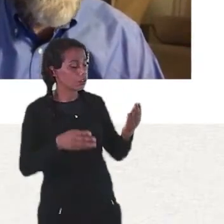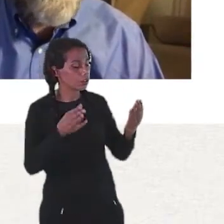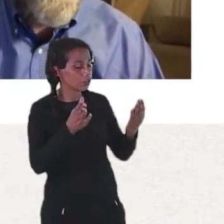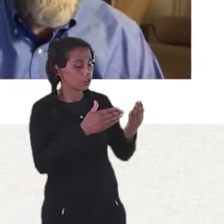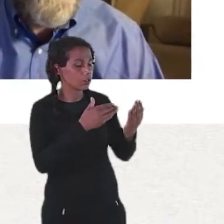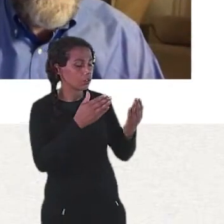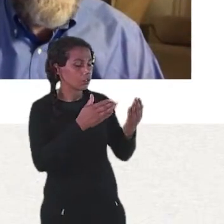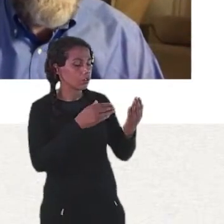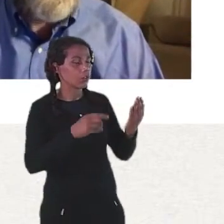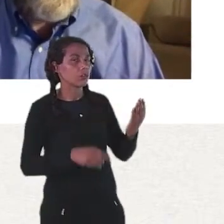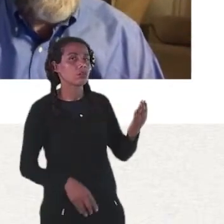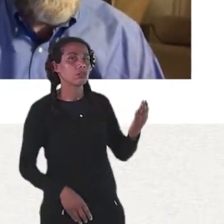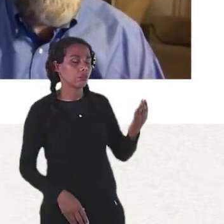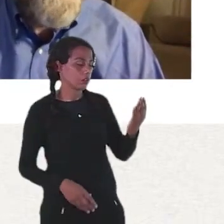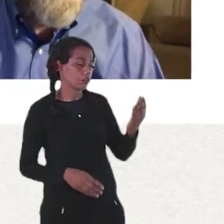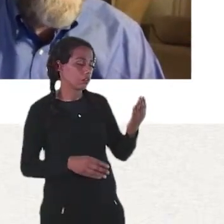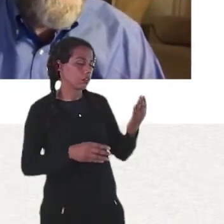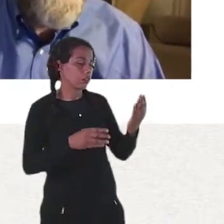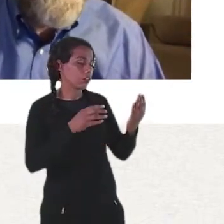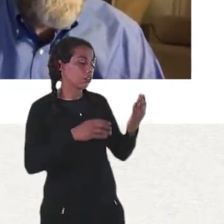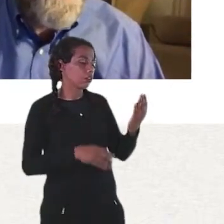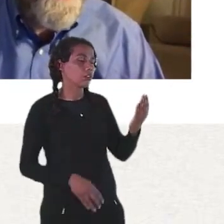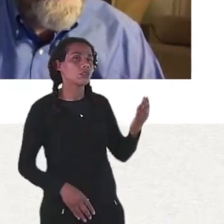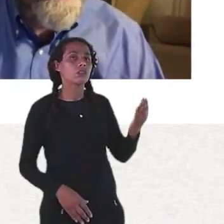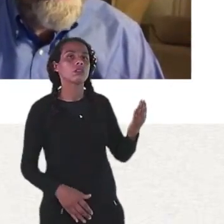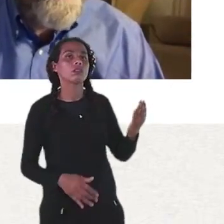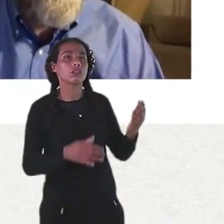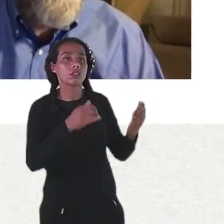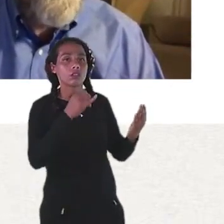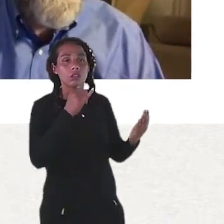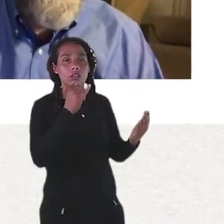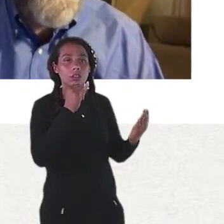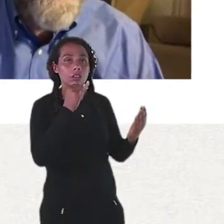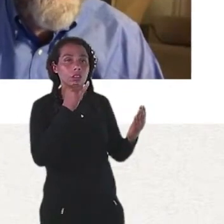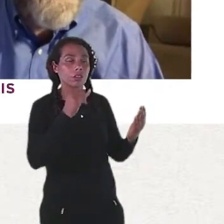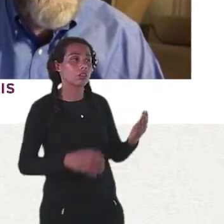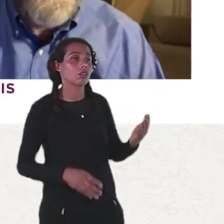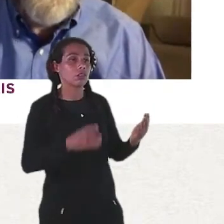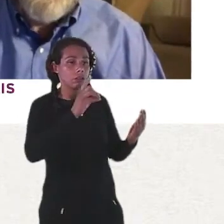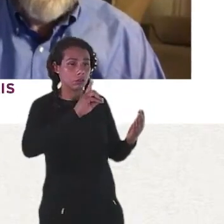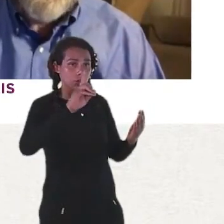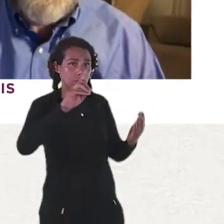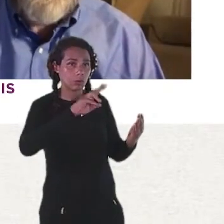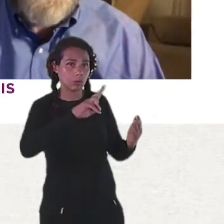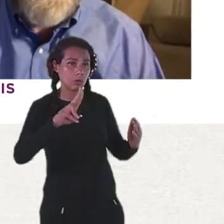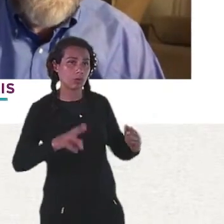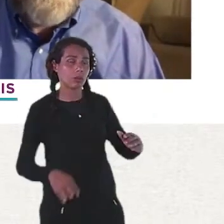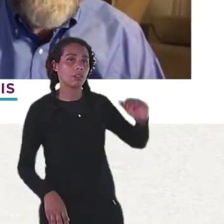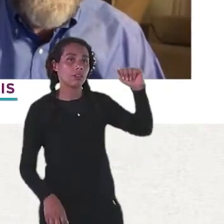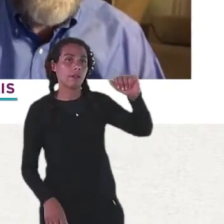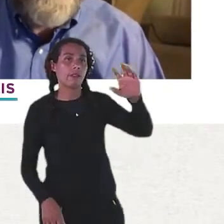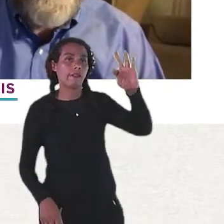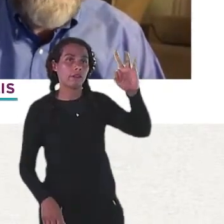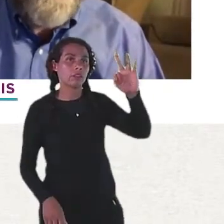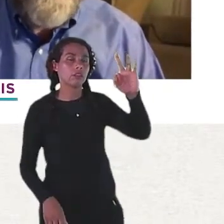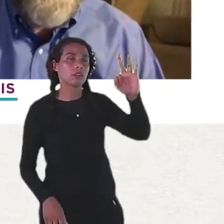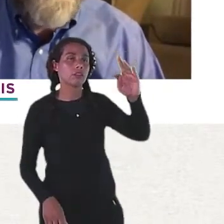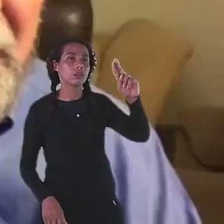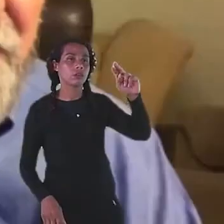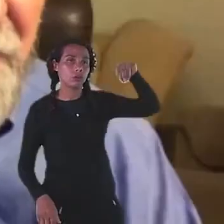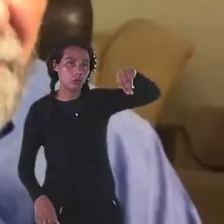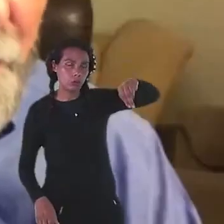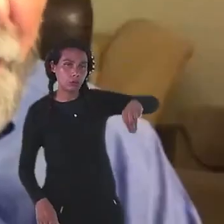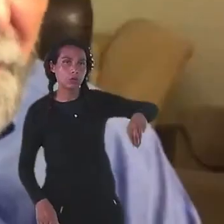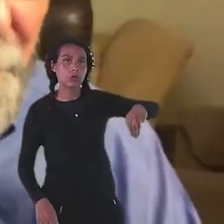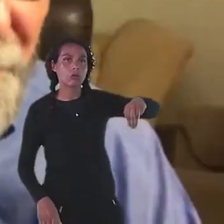e substituir o deus Atum, né, que é o grande deus egípcio. Atum. Porque ele fala lá, o Atum criou